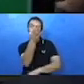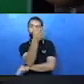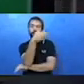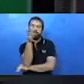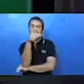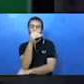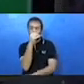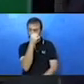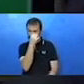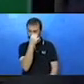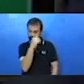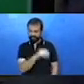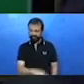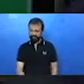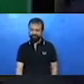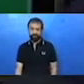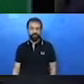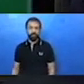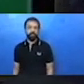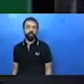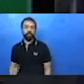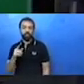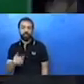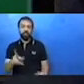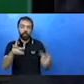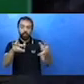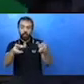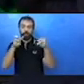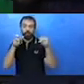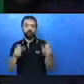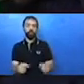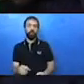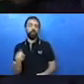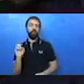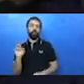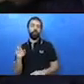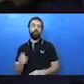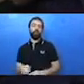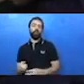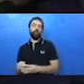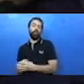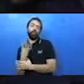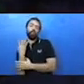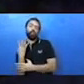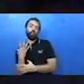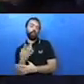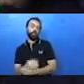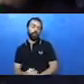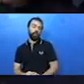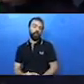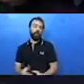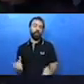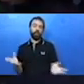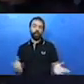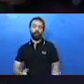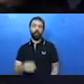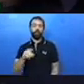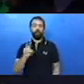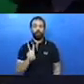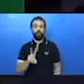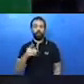vai acontecer? A gente percebe que vai surgir mais uma estrelinha aqui, a